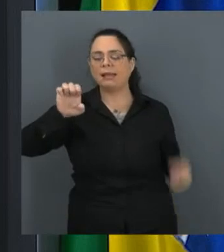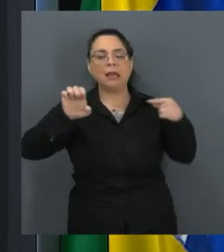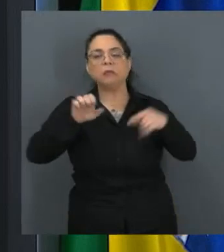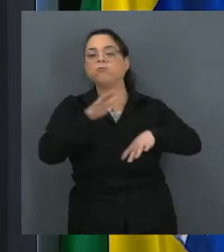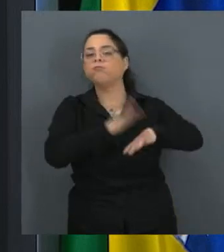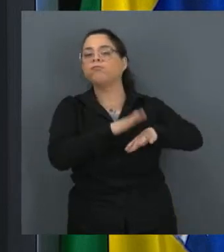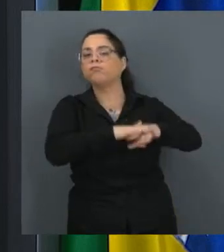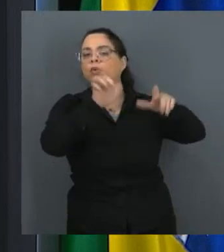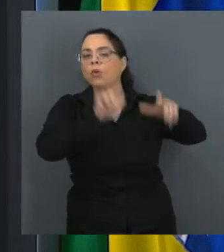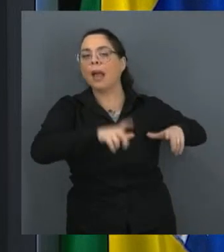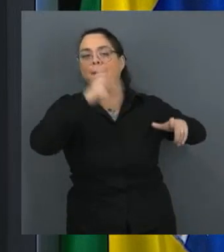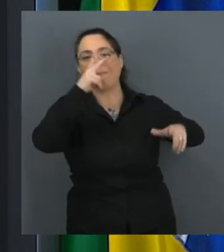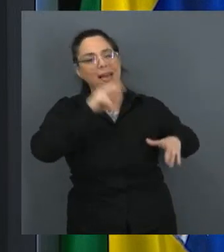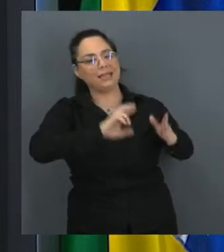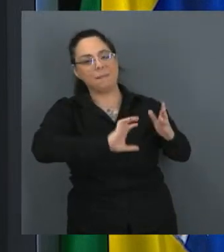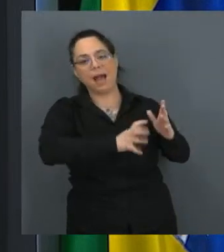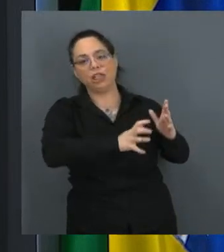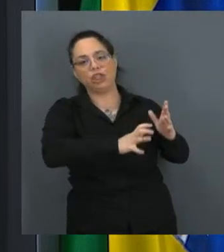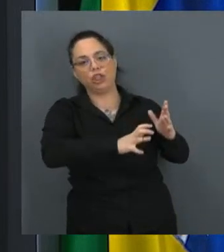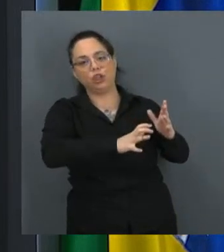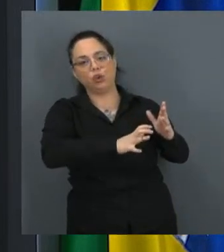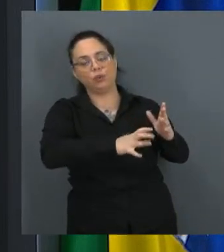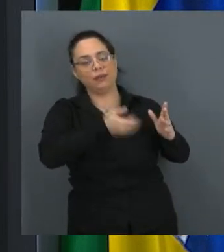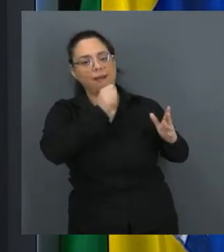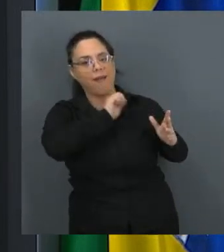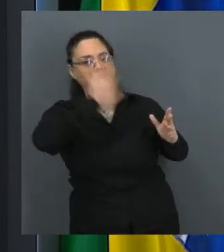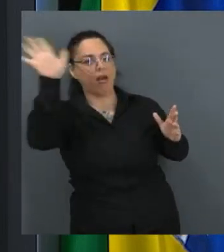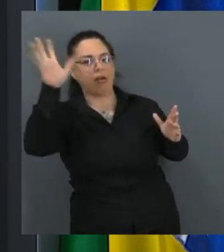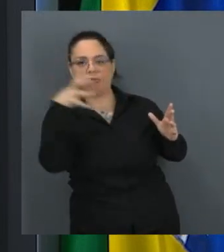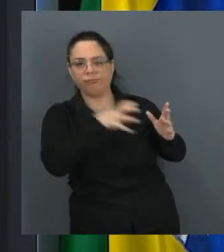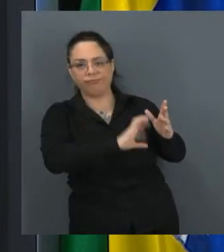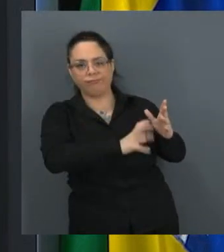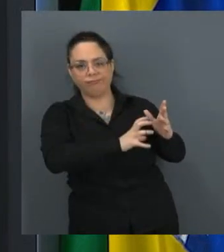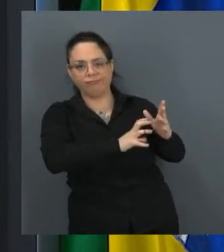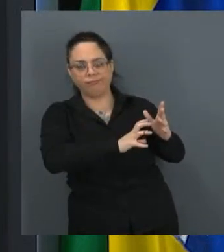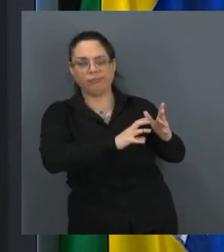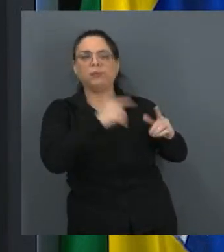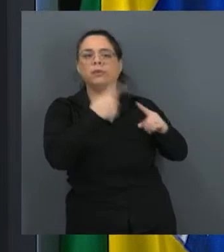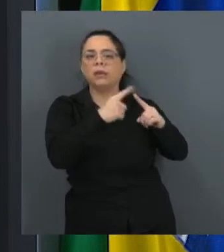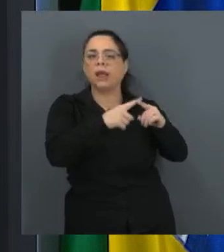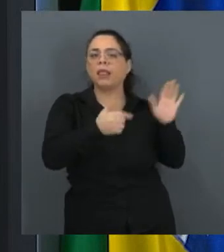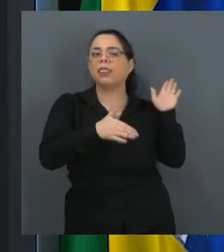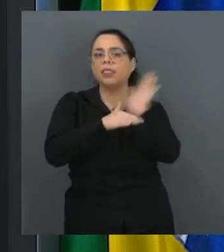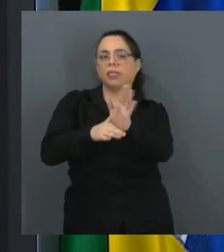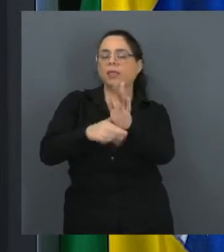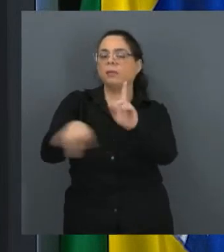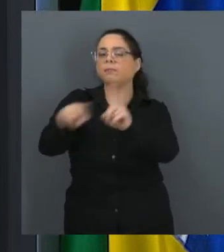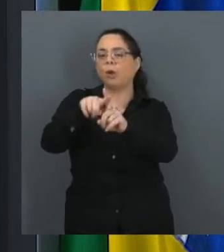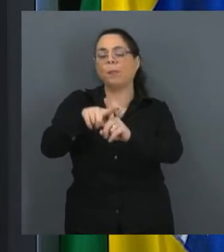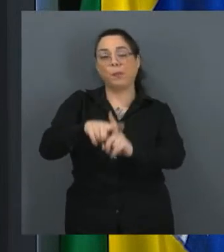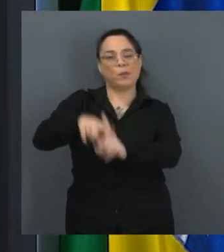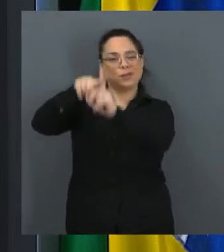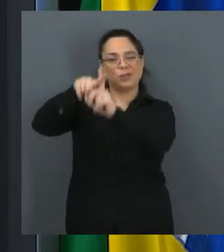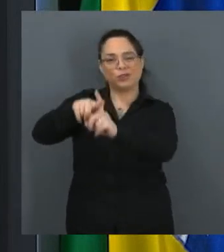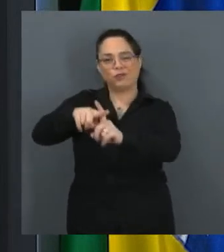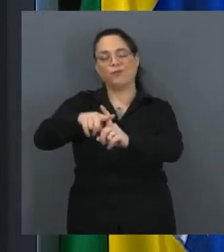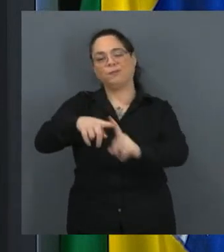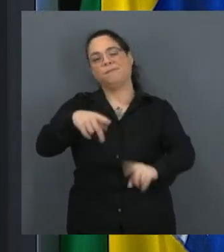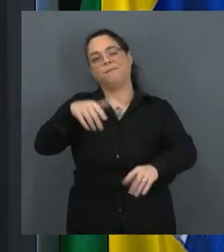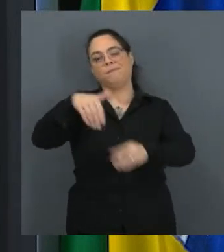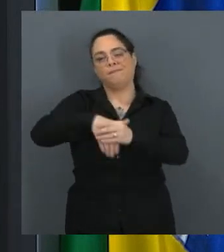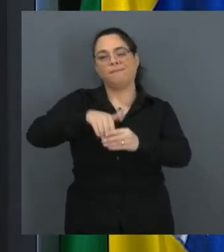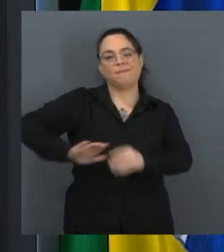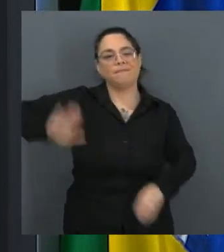verdadeiro partido político, o TSE, escandalosamente, beneficiando a candidatura de Lula. Todo